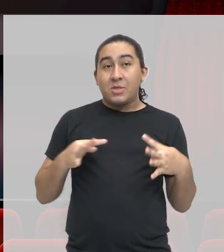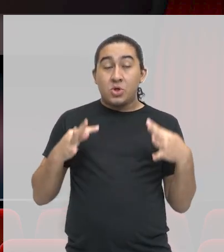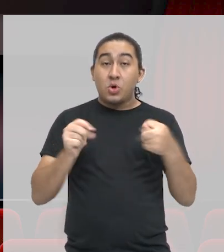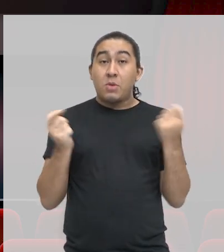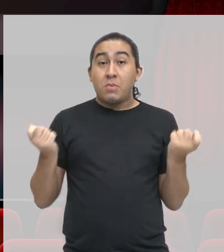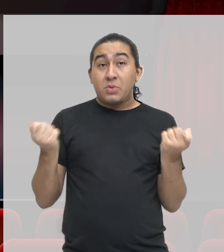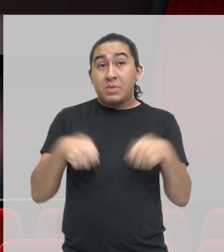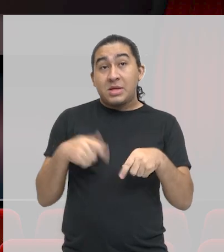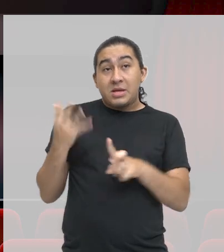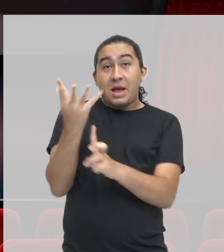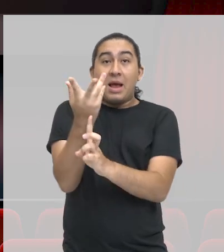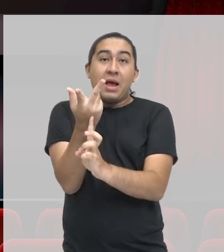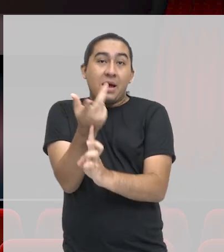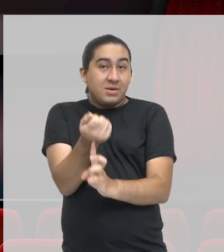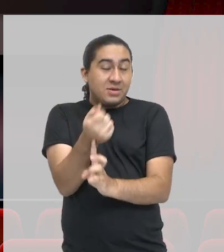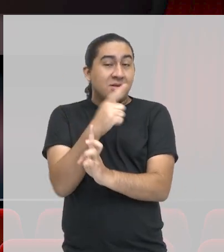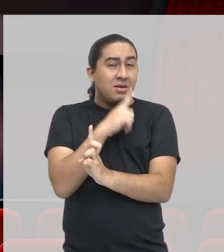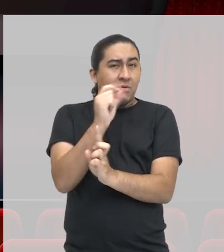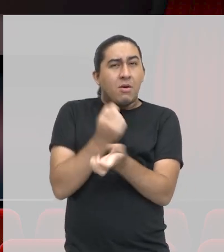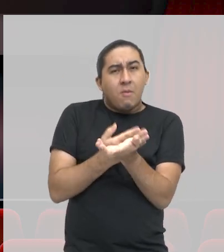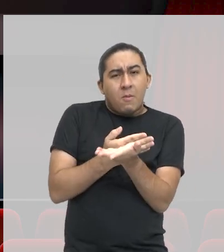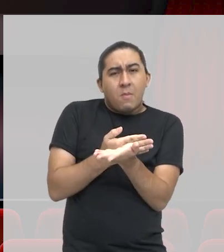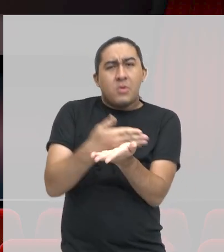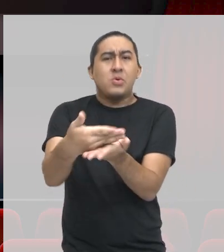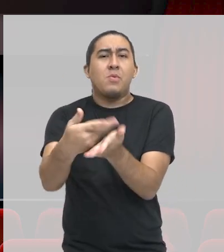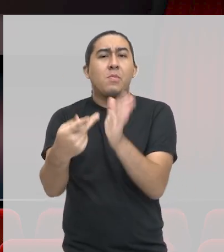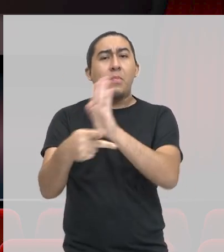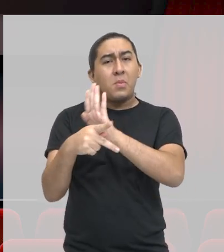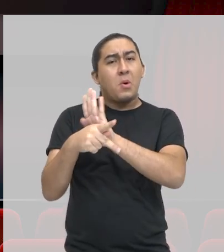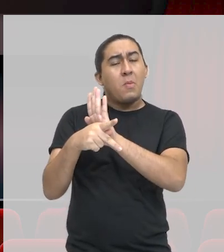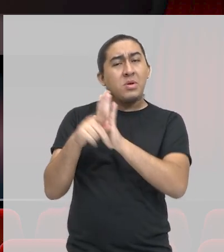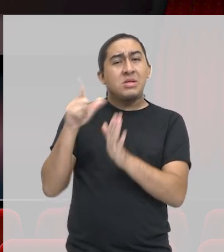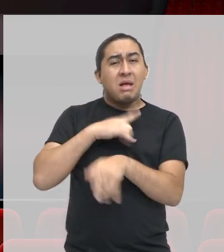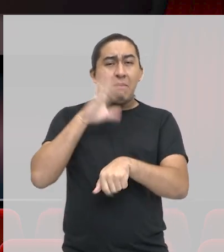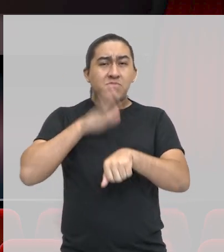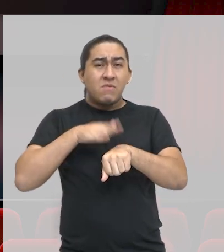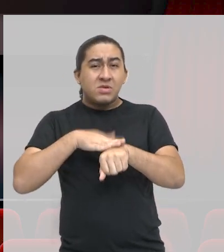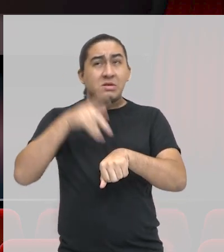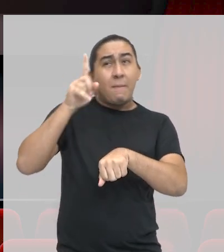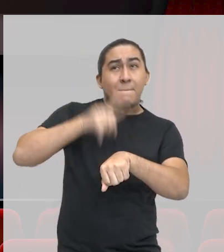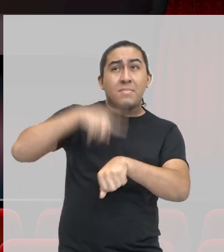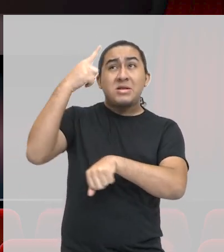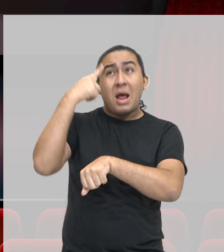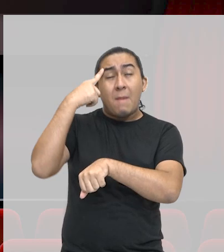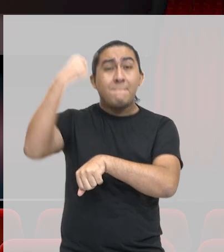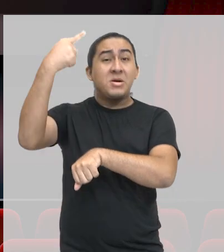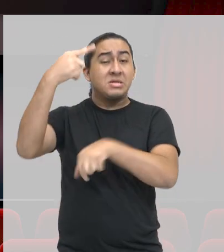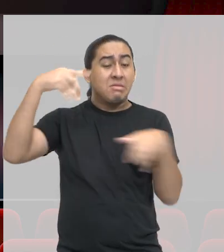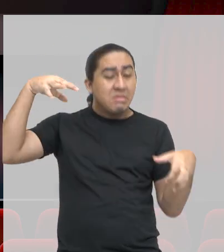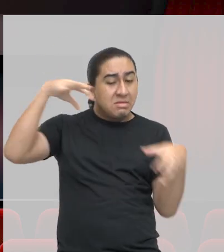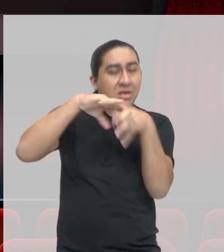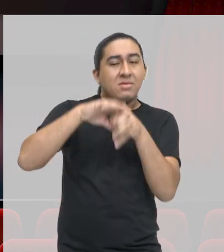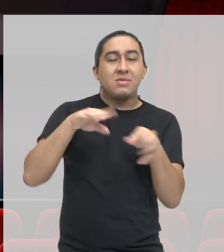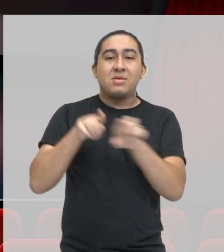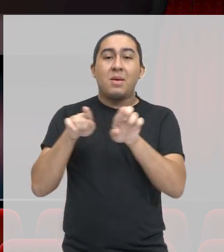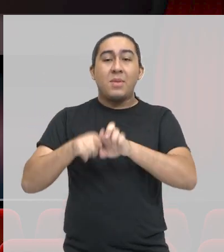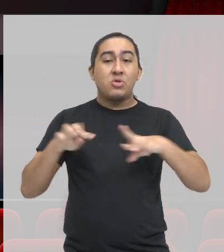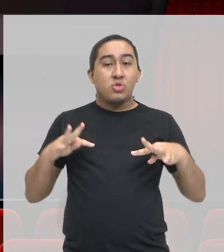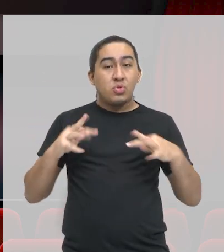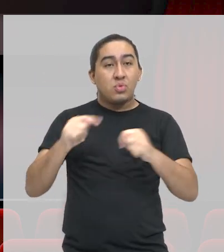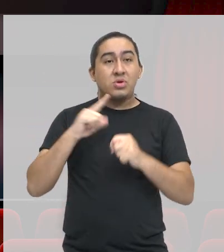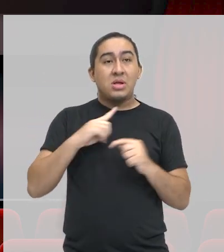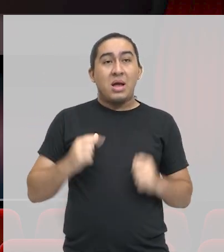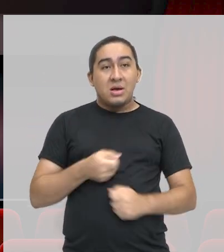uma de suas origens na improvisação. O canto, a dança e os rituais primitivos assumiram